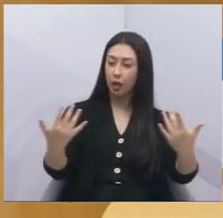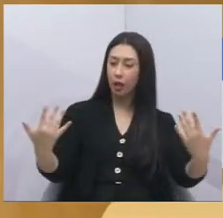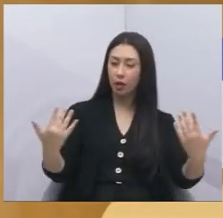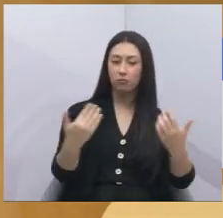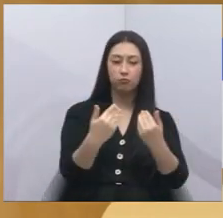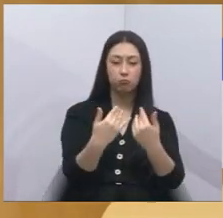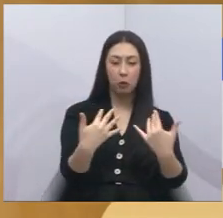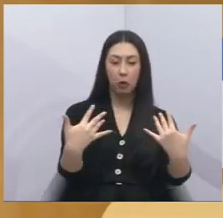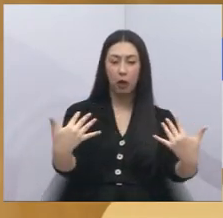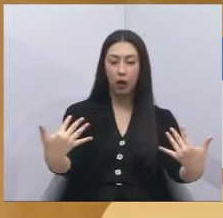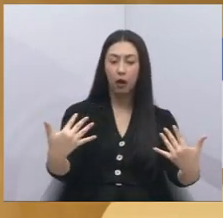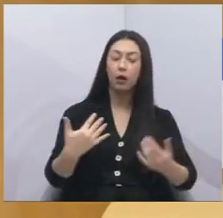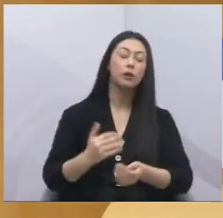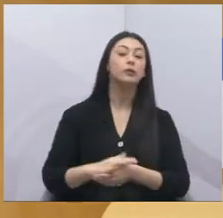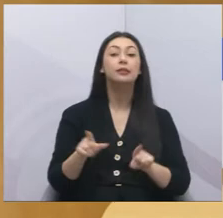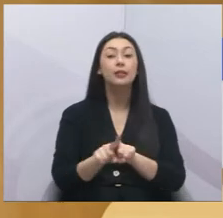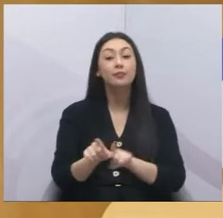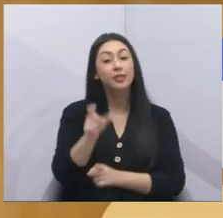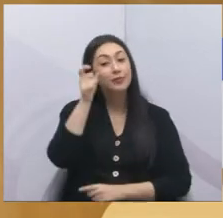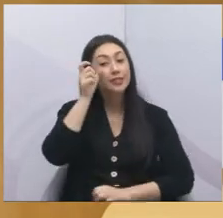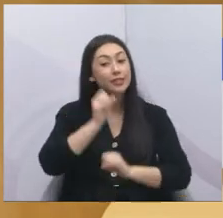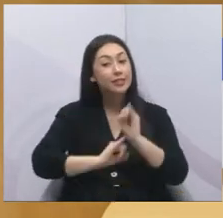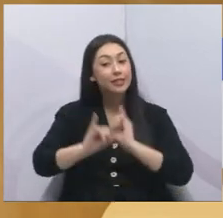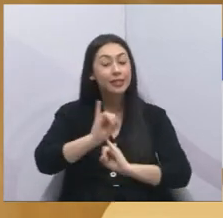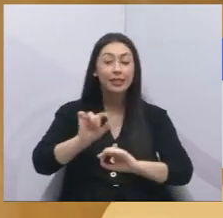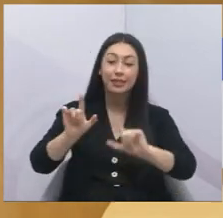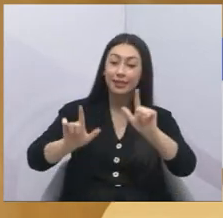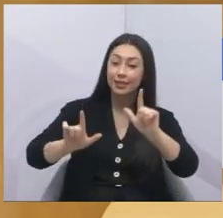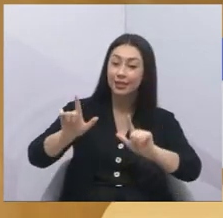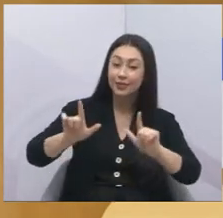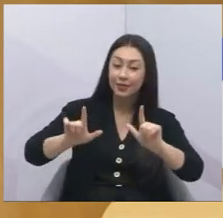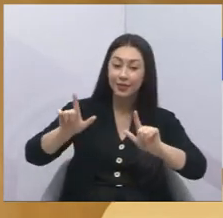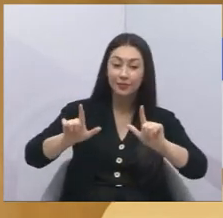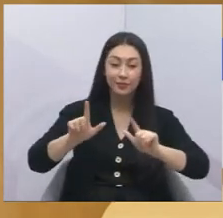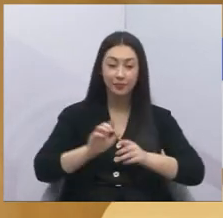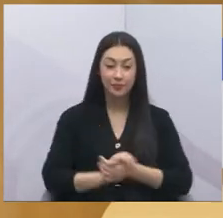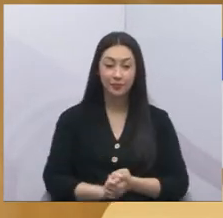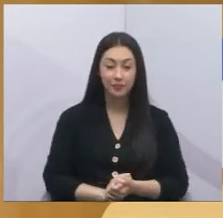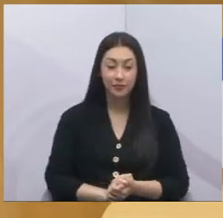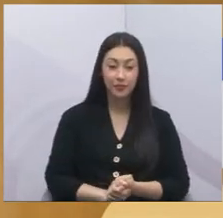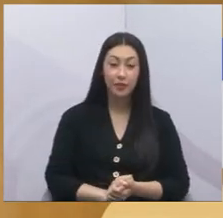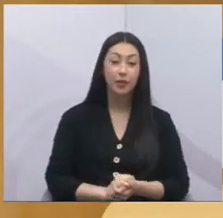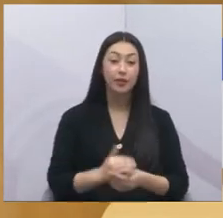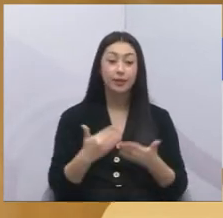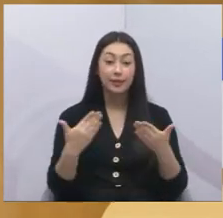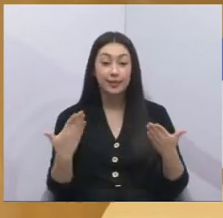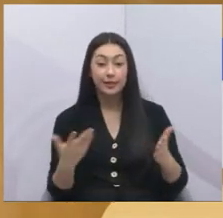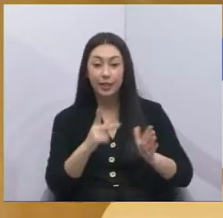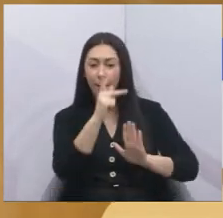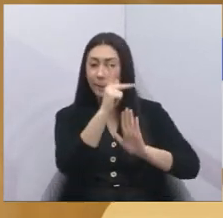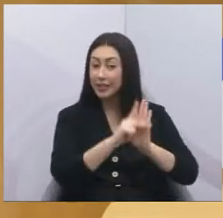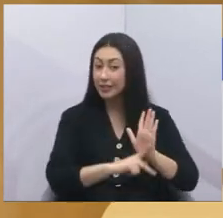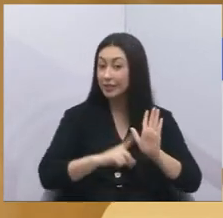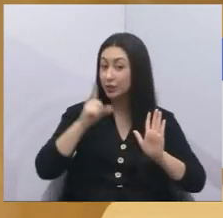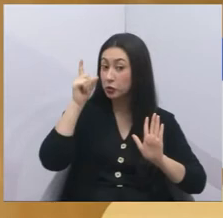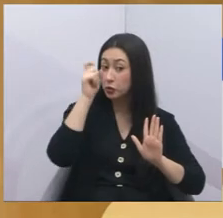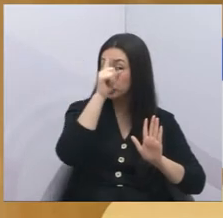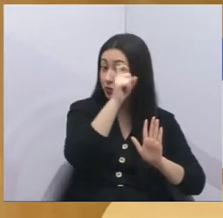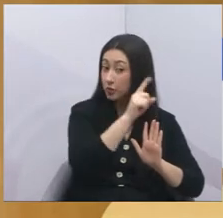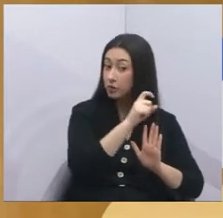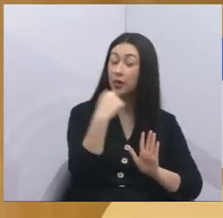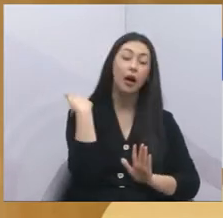assistem pela TV Câmara através da internet da TV. Bom, esse é um projeto polêmico. A gente